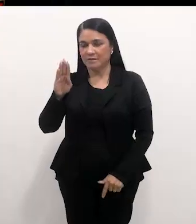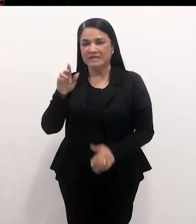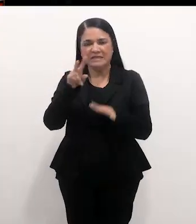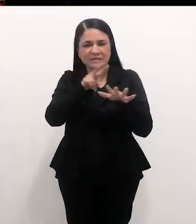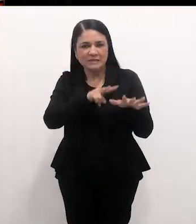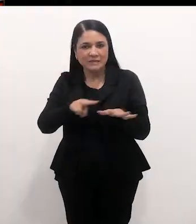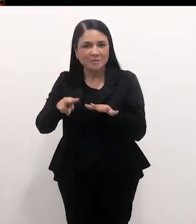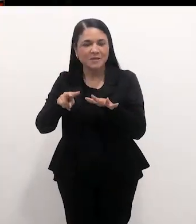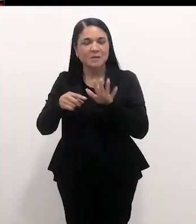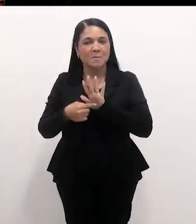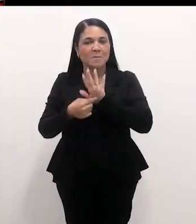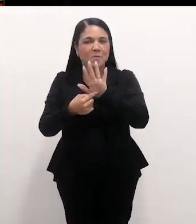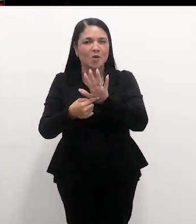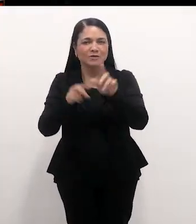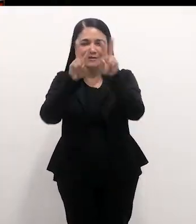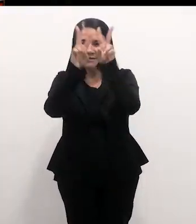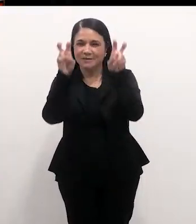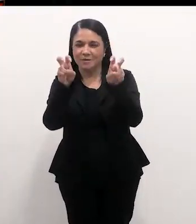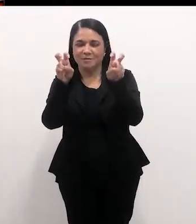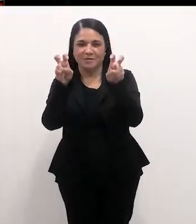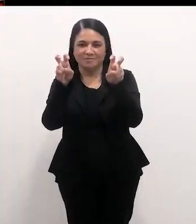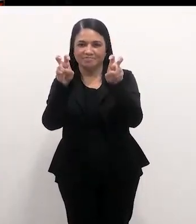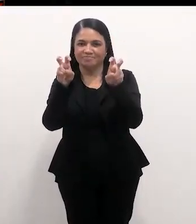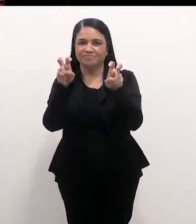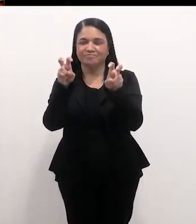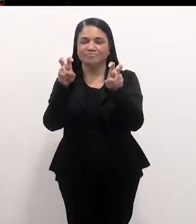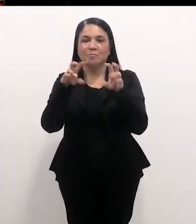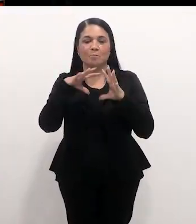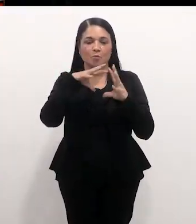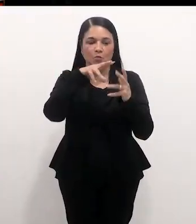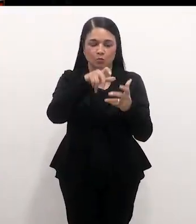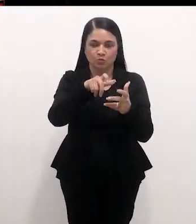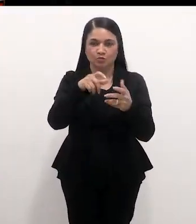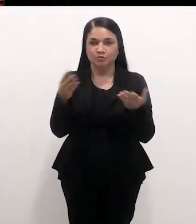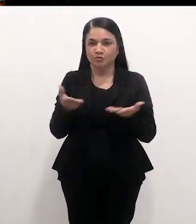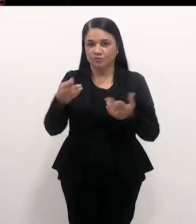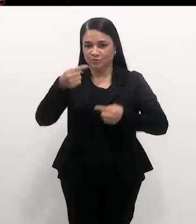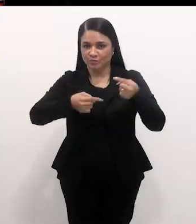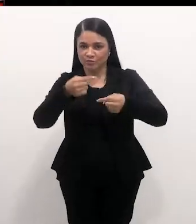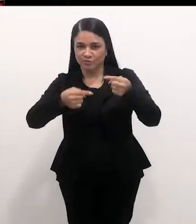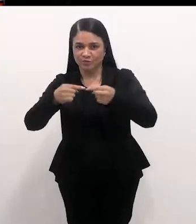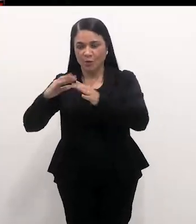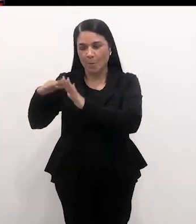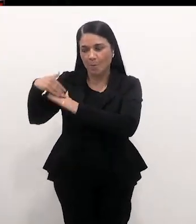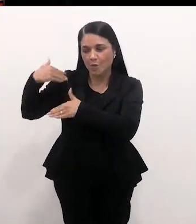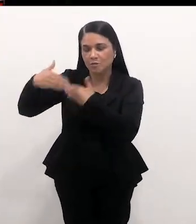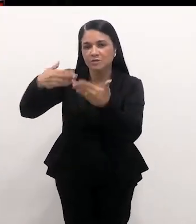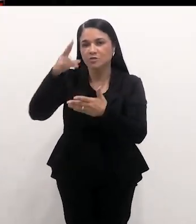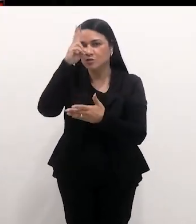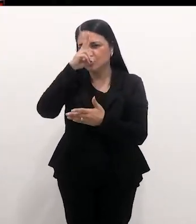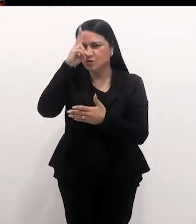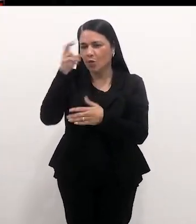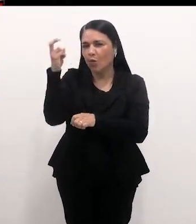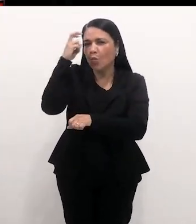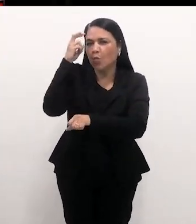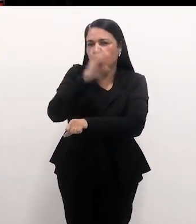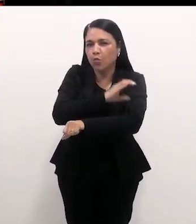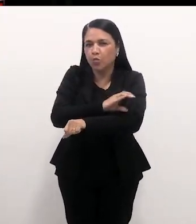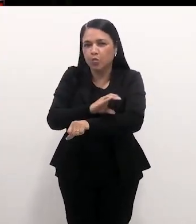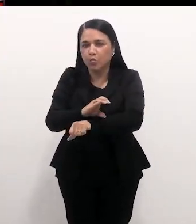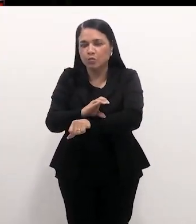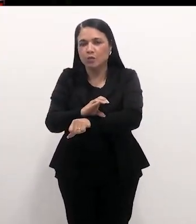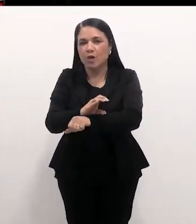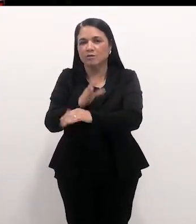semana trazendo um tema internacional. E hoje estamos debatendo esse processo histórico, cultural,